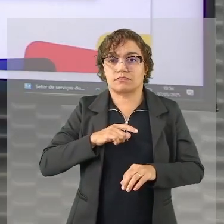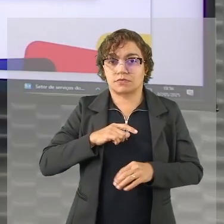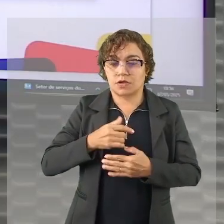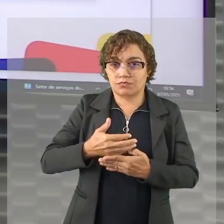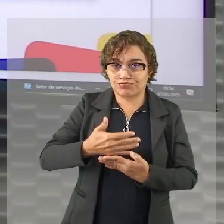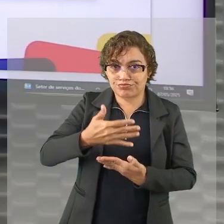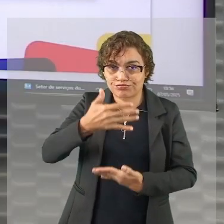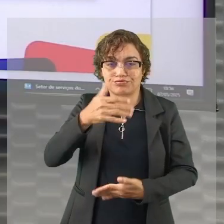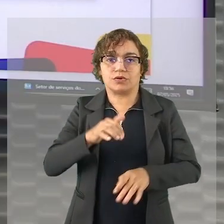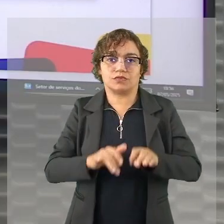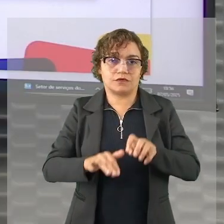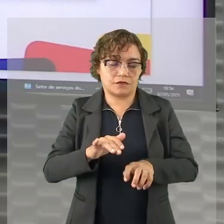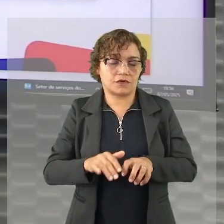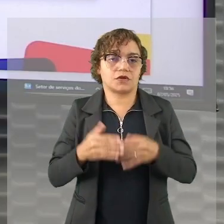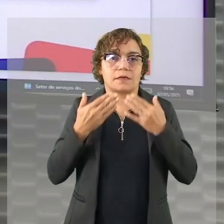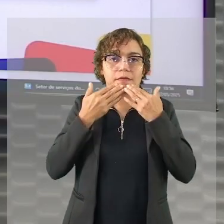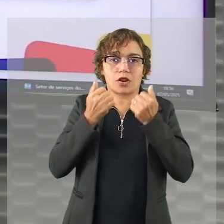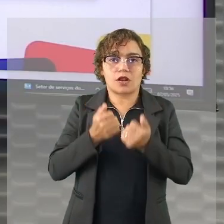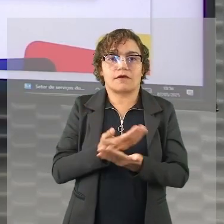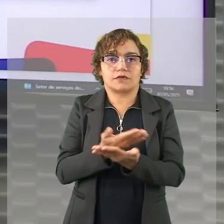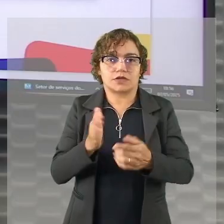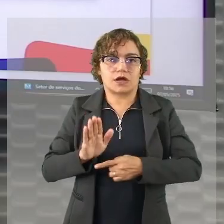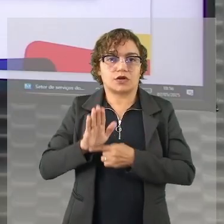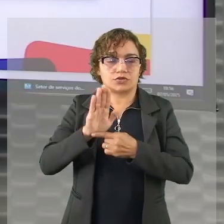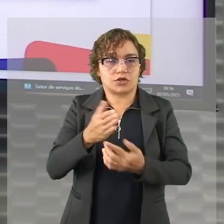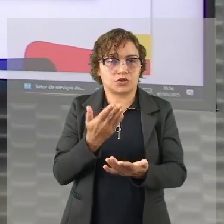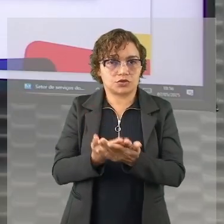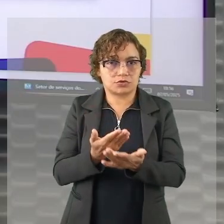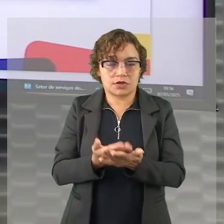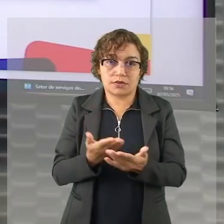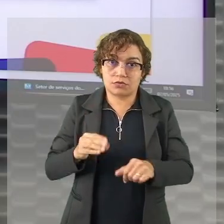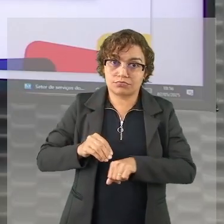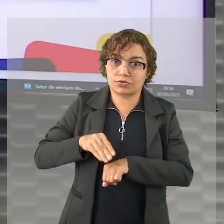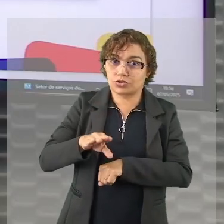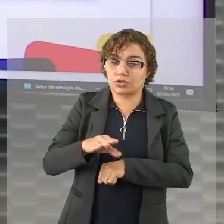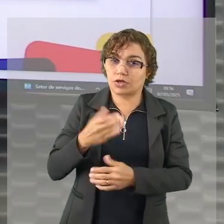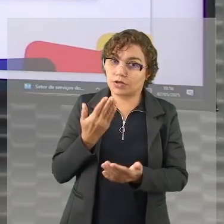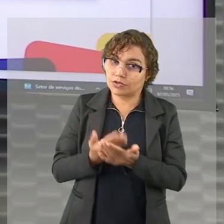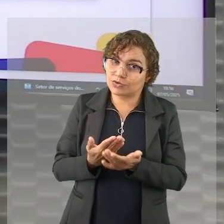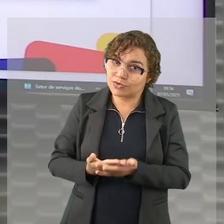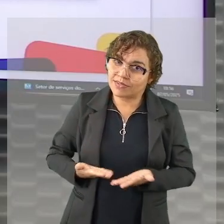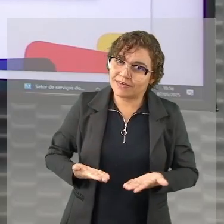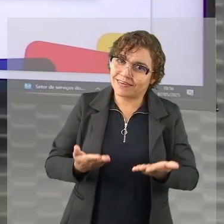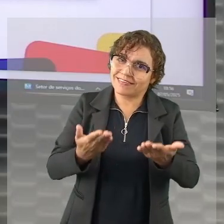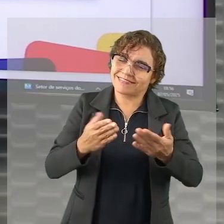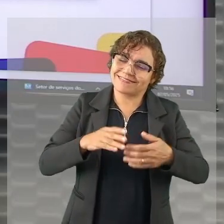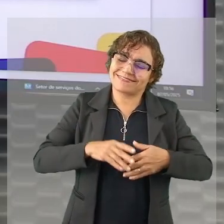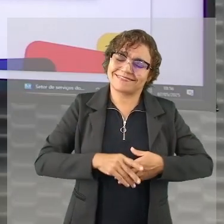melhorar um pouco mais aí o seu estudo e fica a dica, estuda aí.